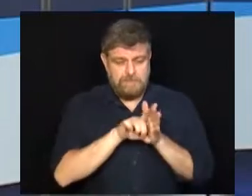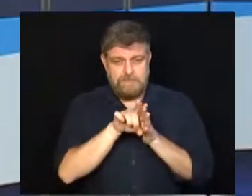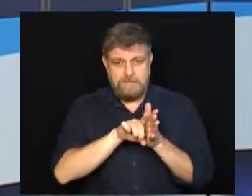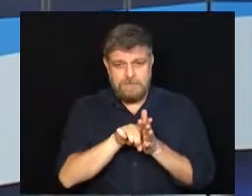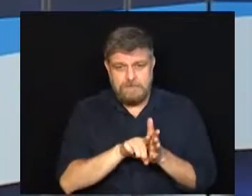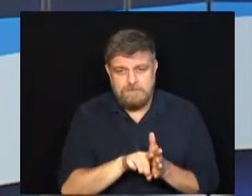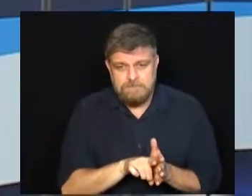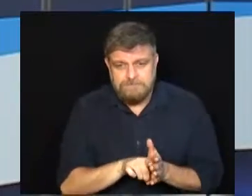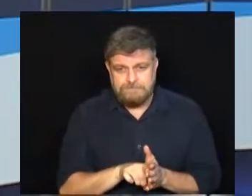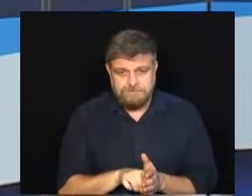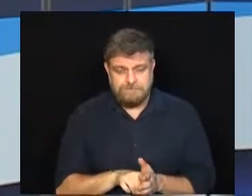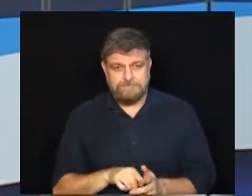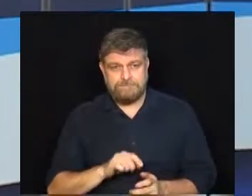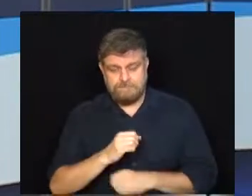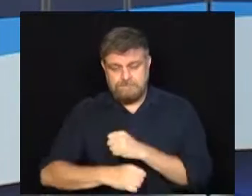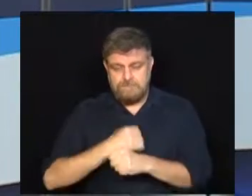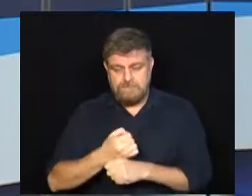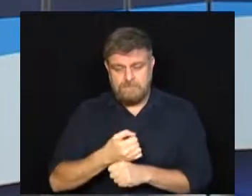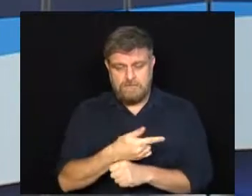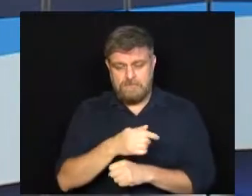desde 2008 e